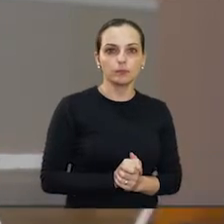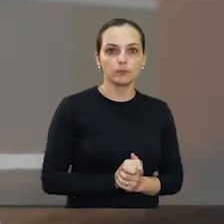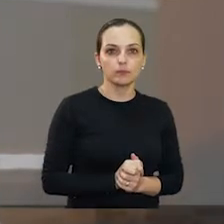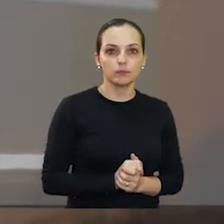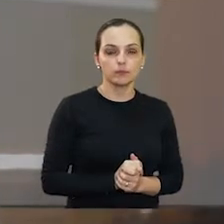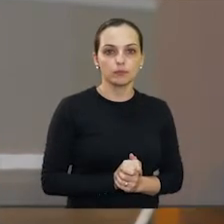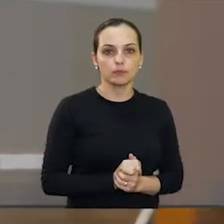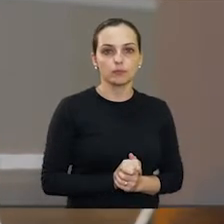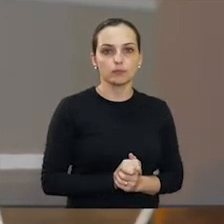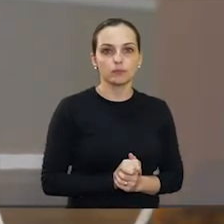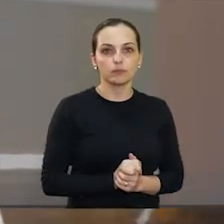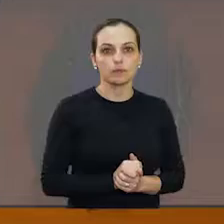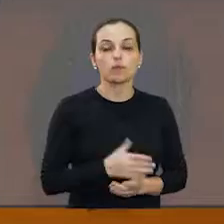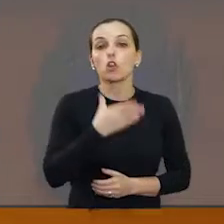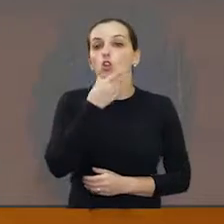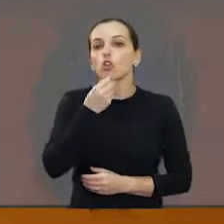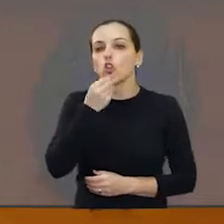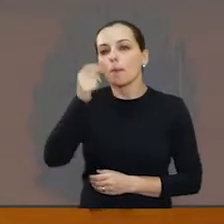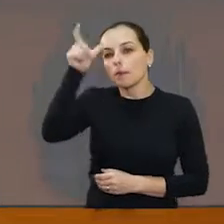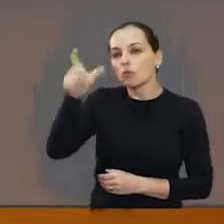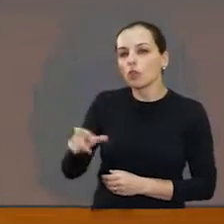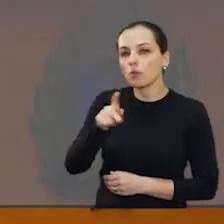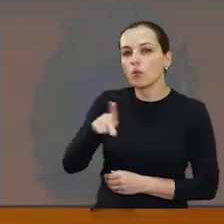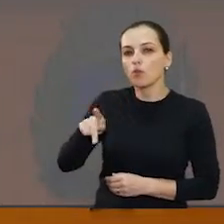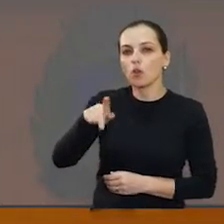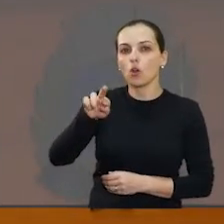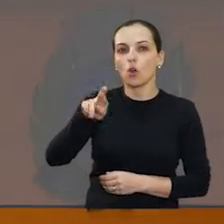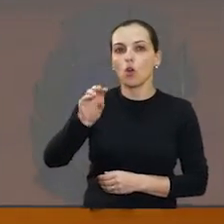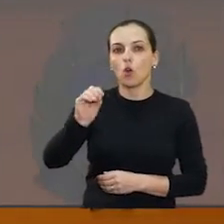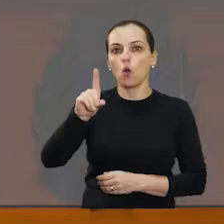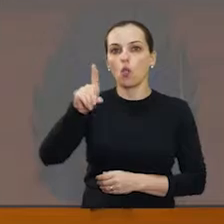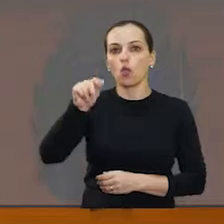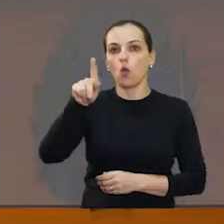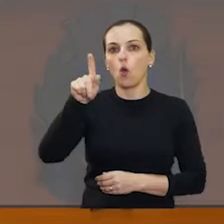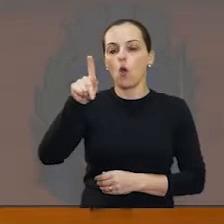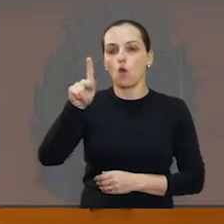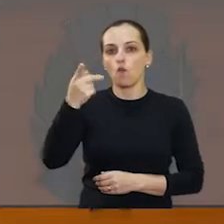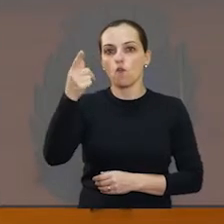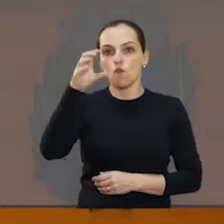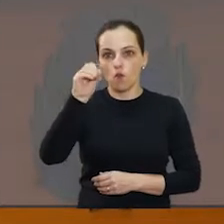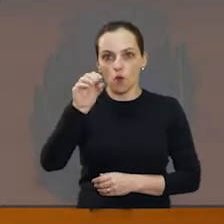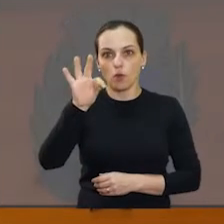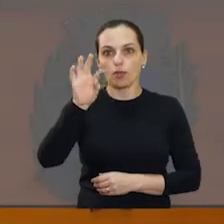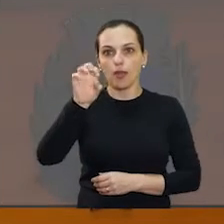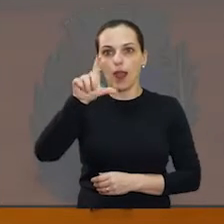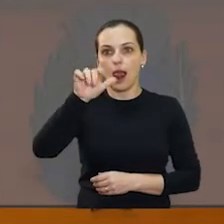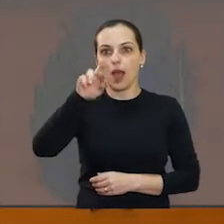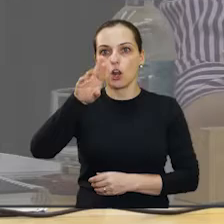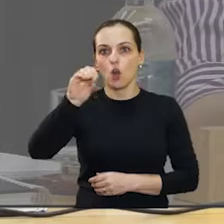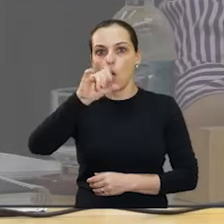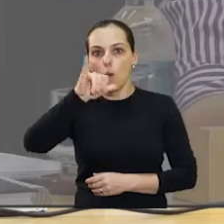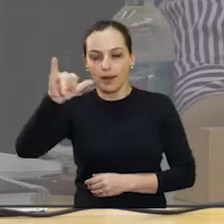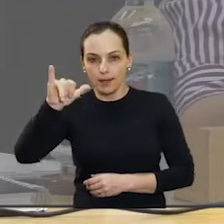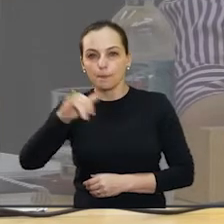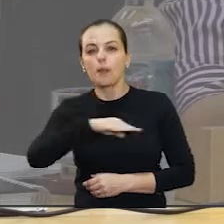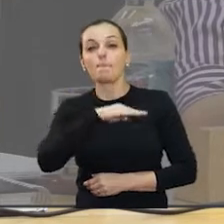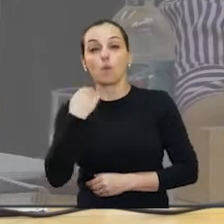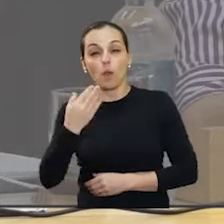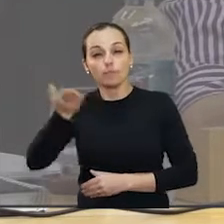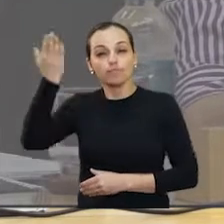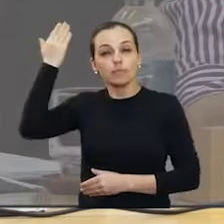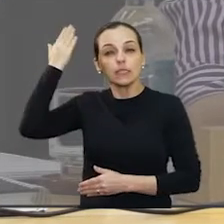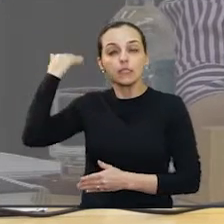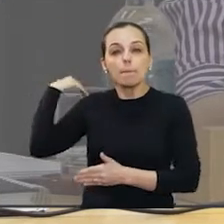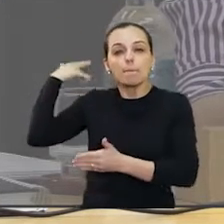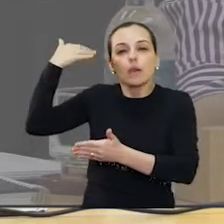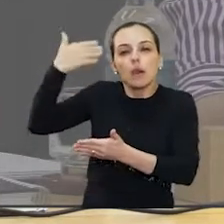seletiva. Isso é o principal. 13 anos após sua morte, o professor Rodolfo Telaroli continua a inspirar reflexões sobre